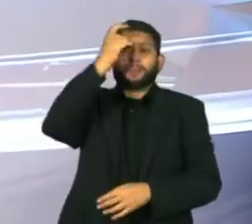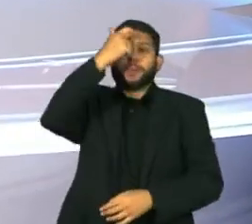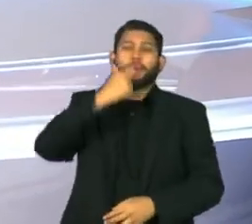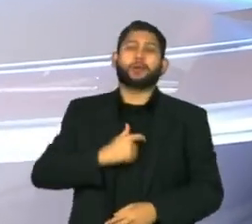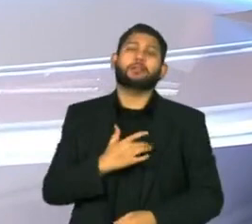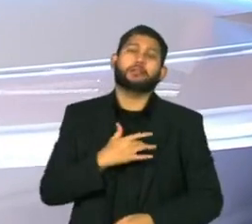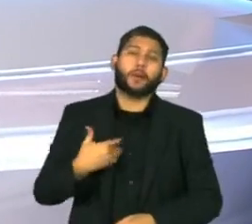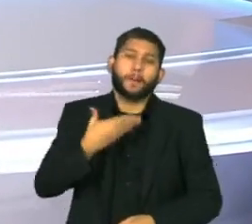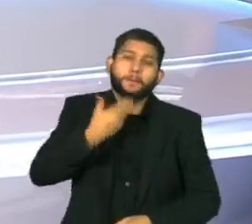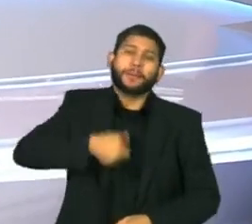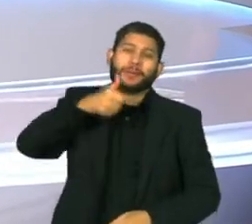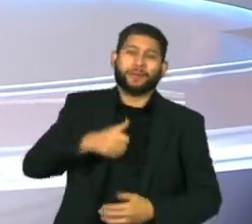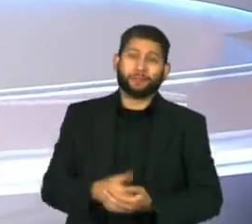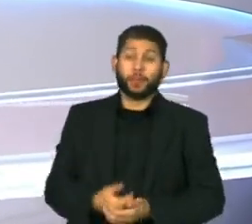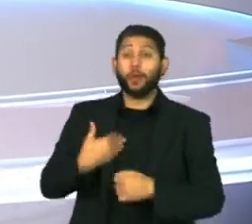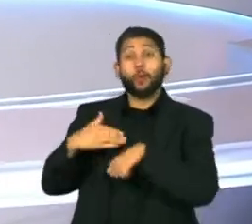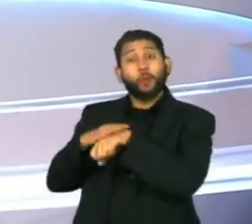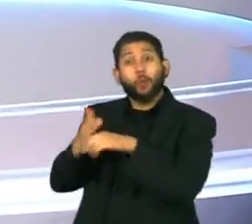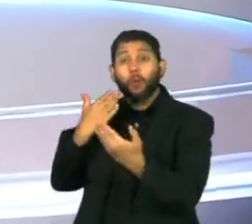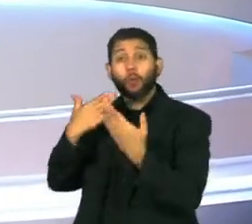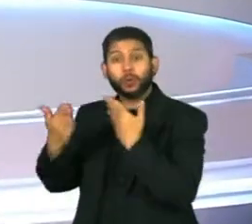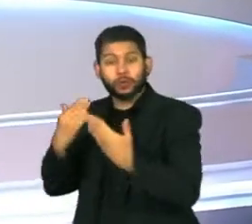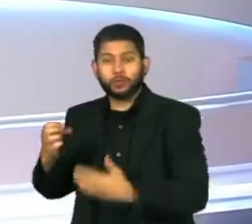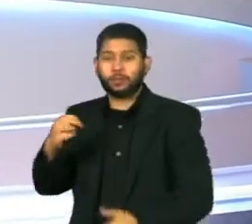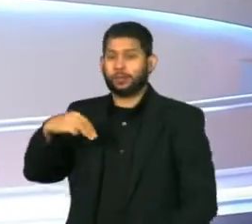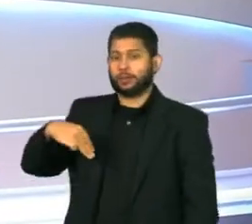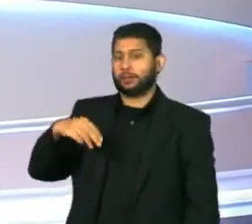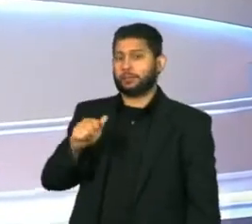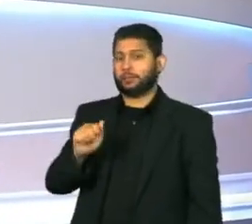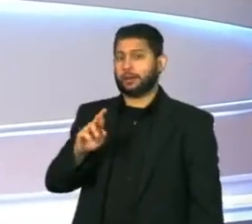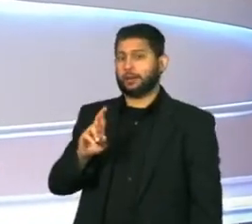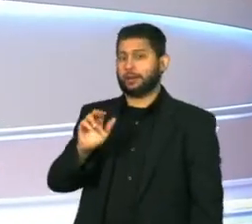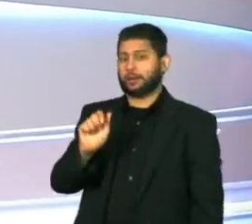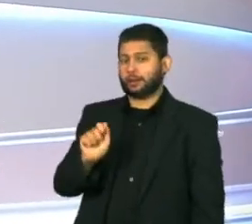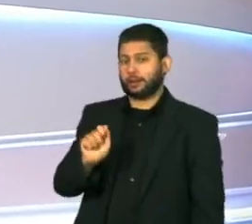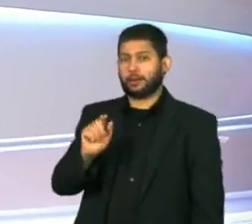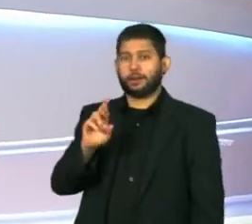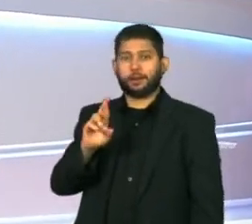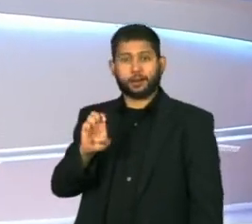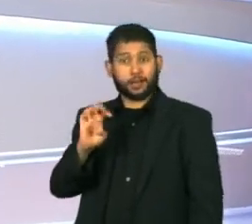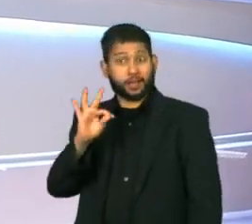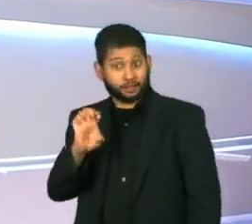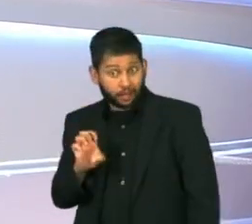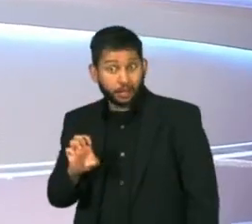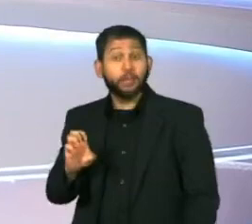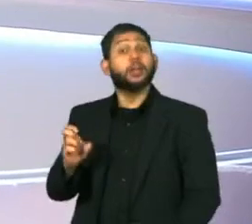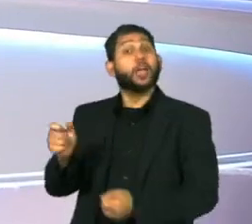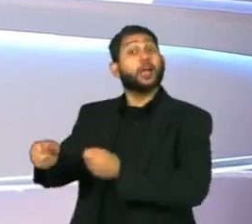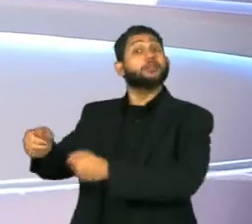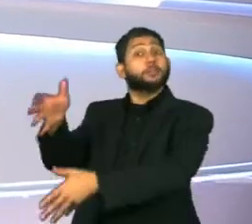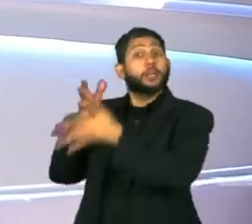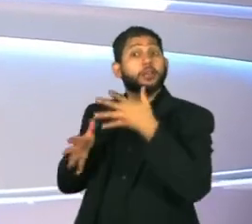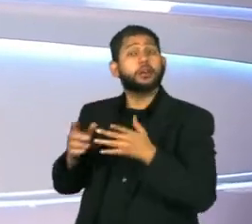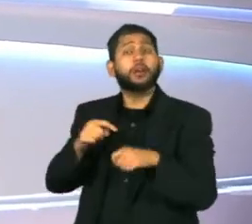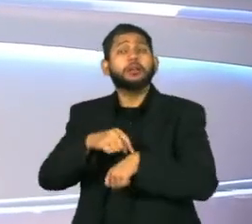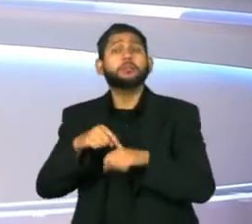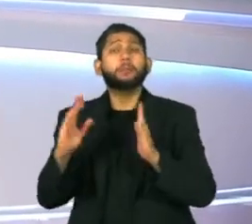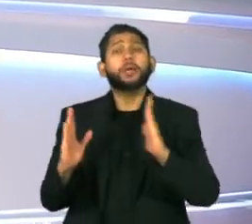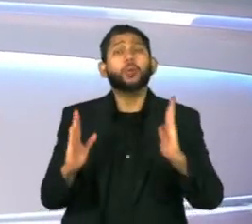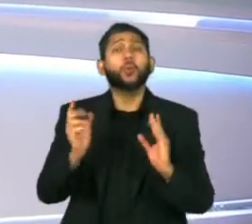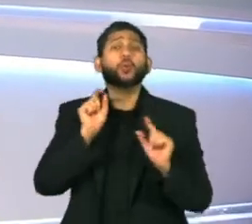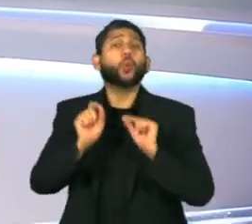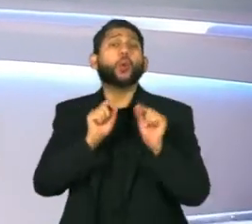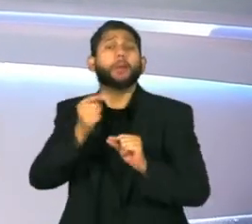a pneumologista e pesquisadora da Fiocruz, doutora Margarete Dalcolmo, sobre o que esse período representou para quem faz ciência e a superação